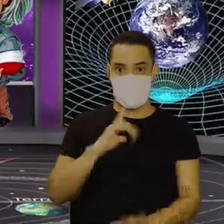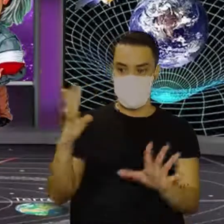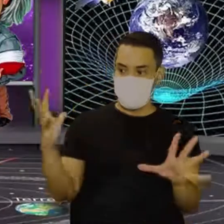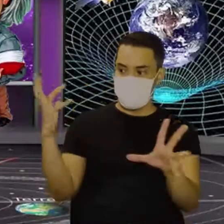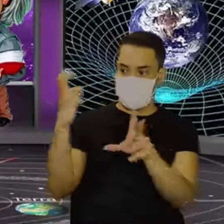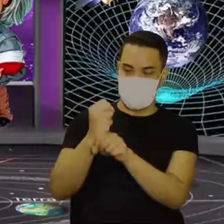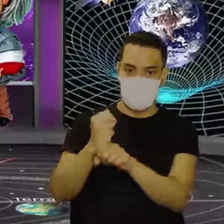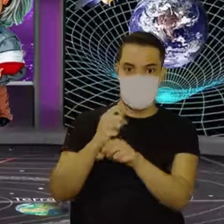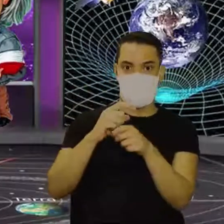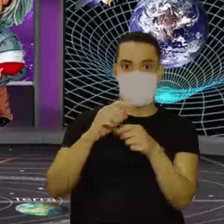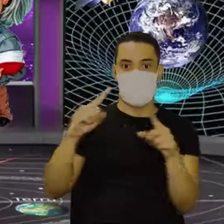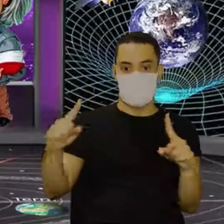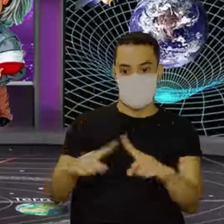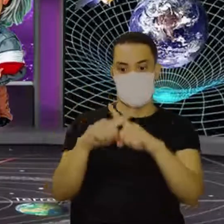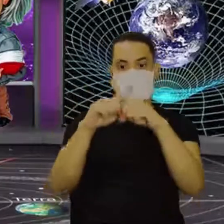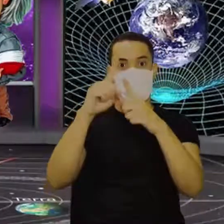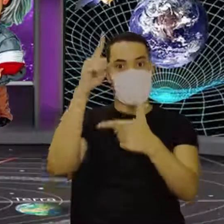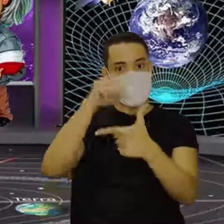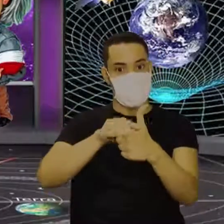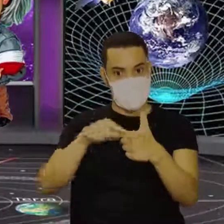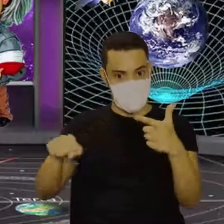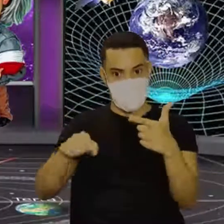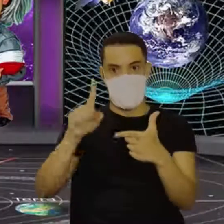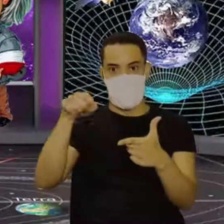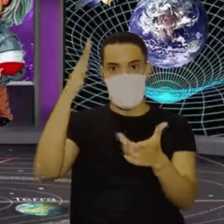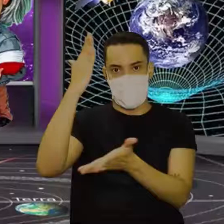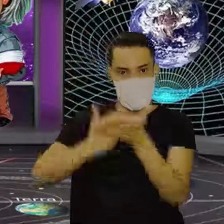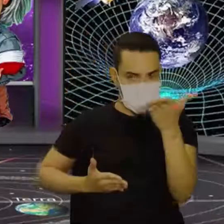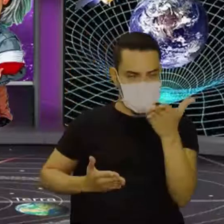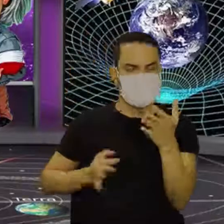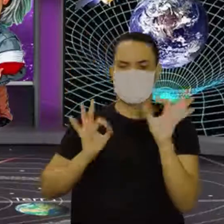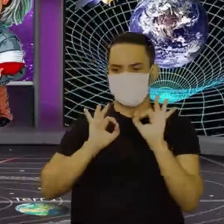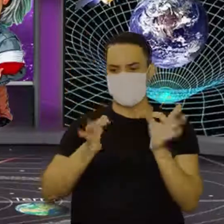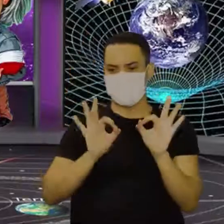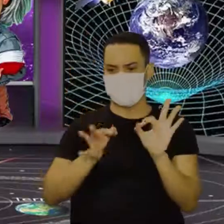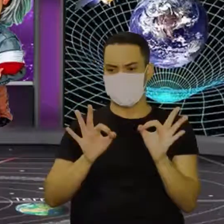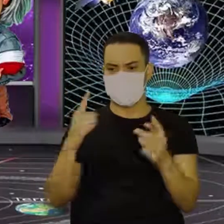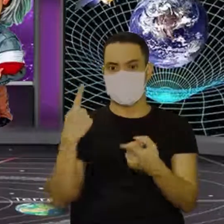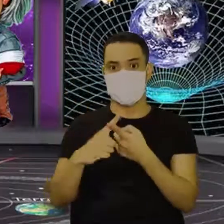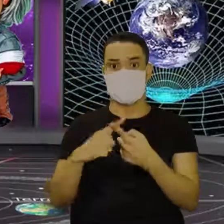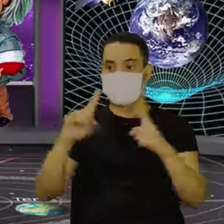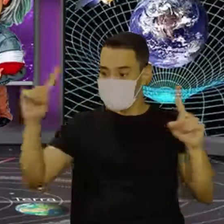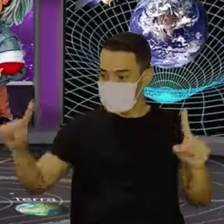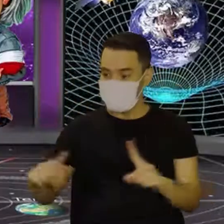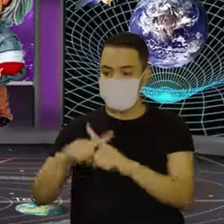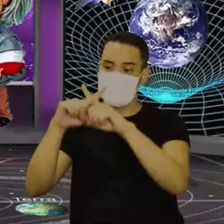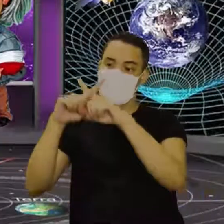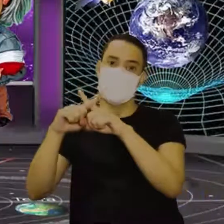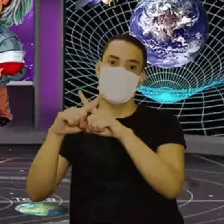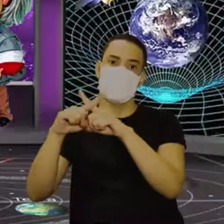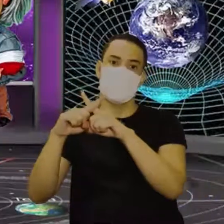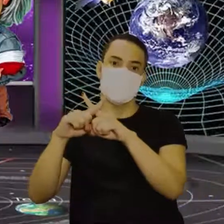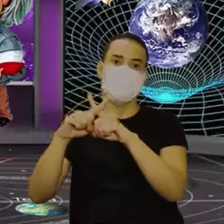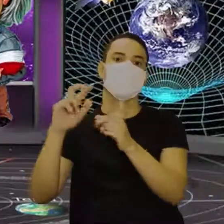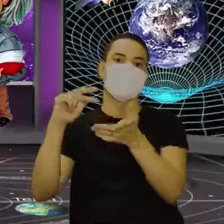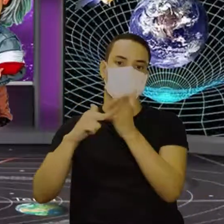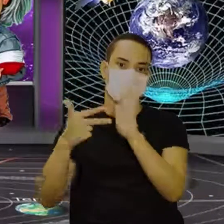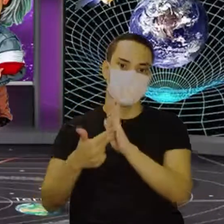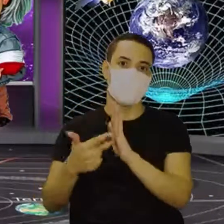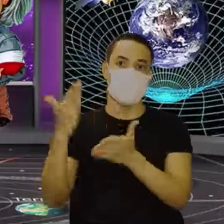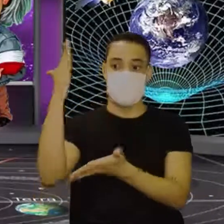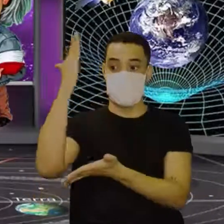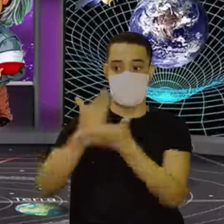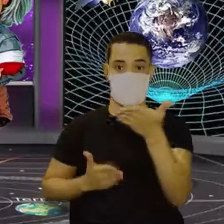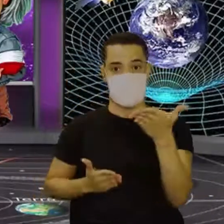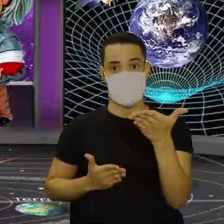dar metade? Perfeito. Se quando eu divido o resultado é o dobro, quando eu multiplico por meio, o meu resultado é